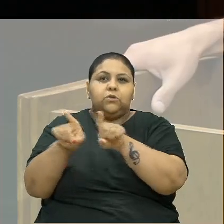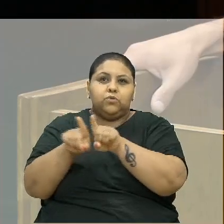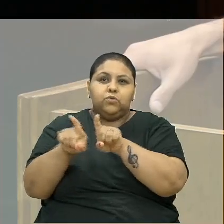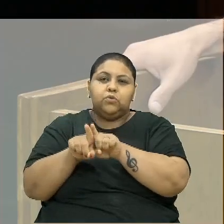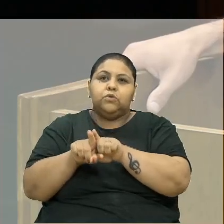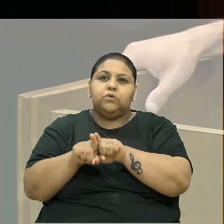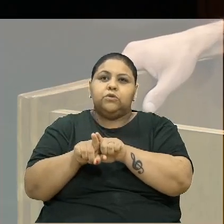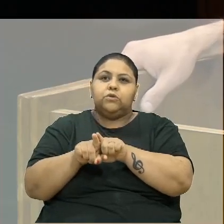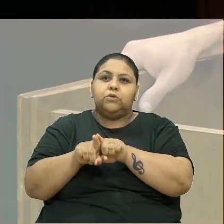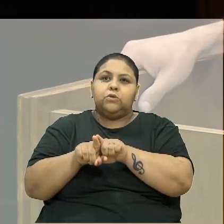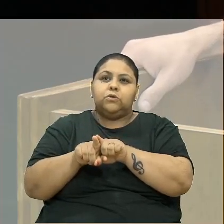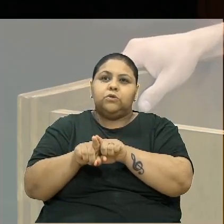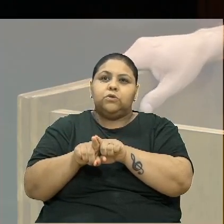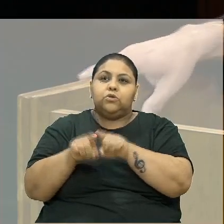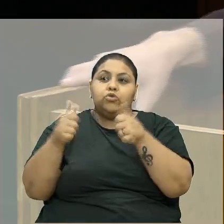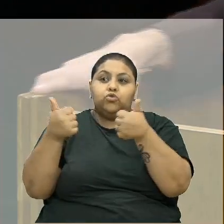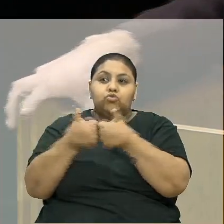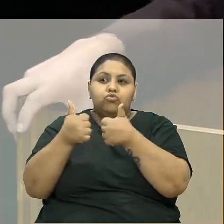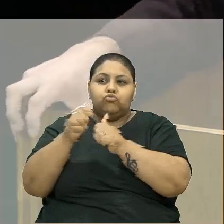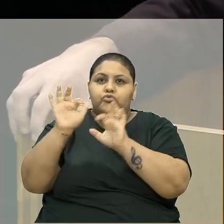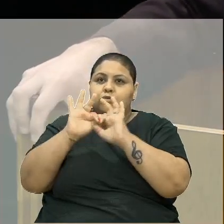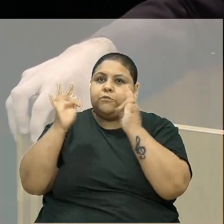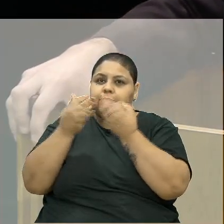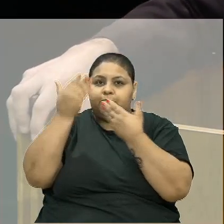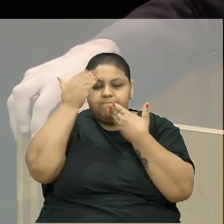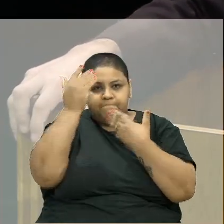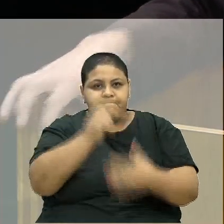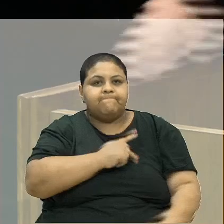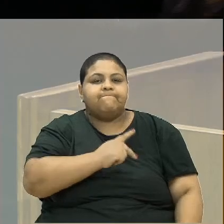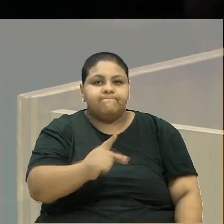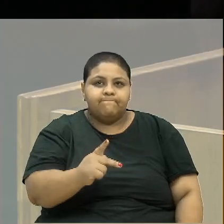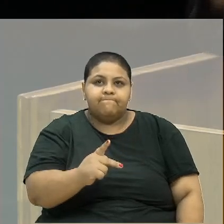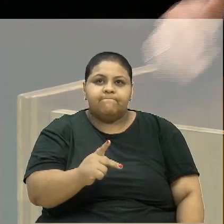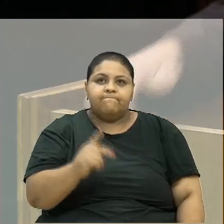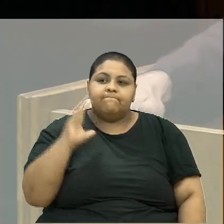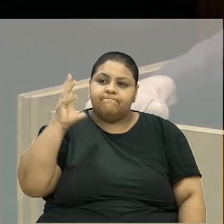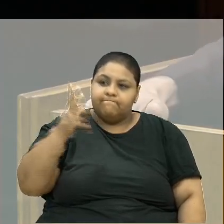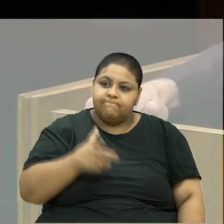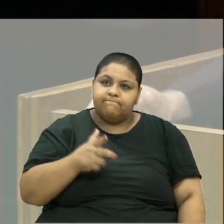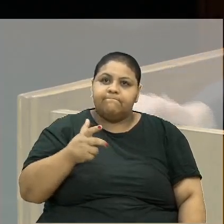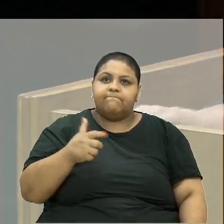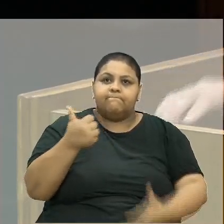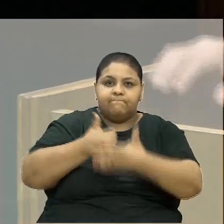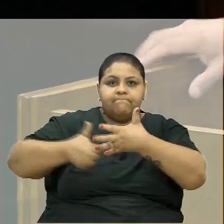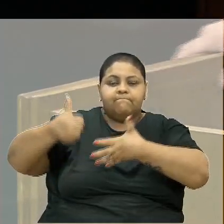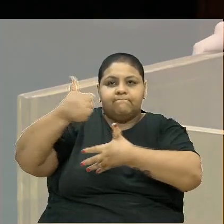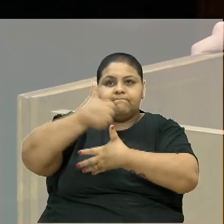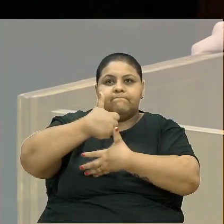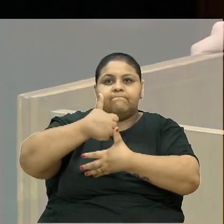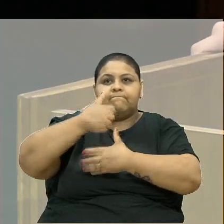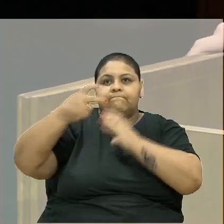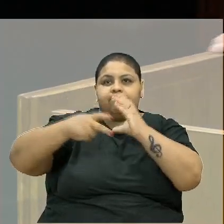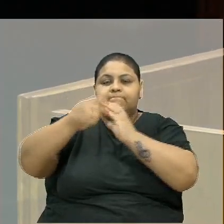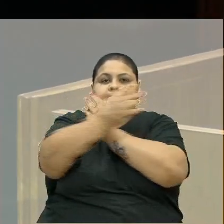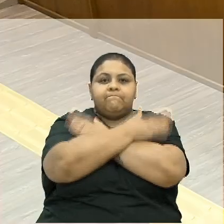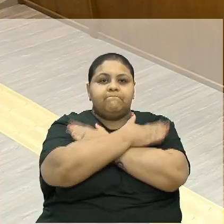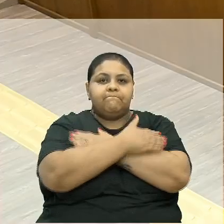contato diretamente com as famílias. Então, muito obrigado, presidente, e a todos que estão nos prestigiando aí pela TV Câmara, um forte abraço.